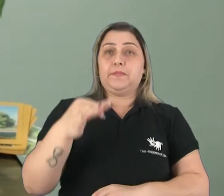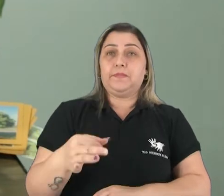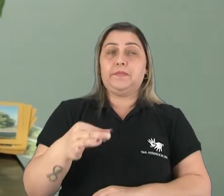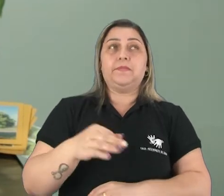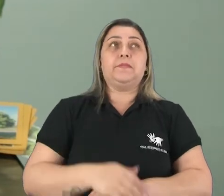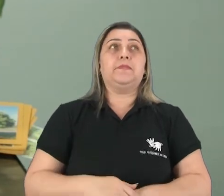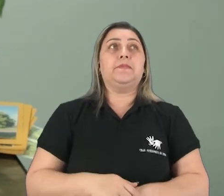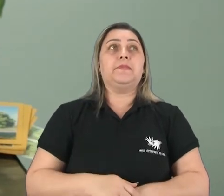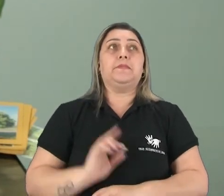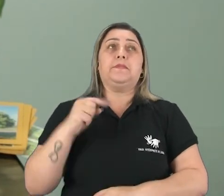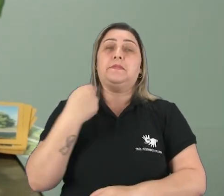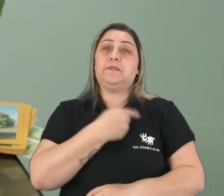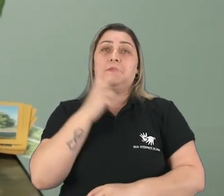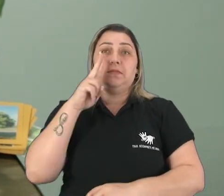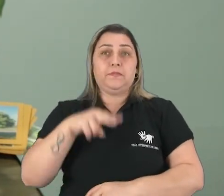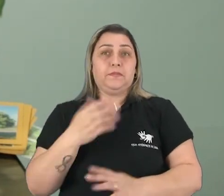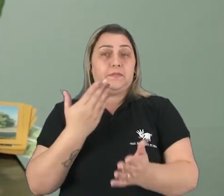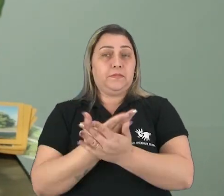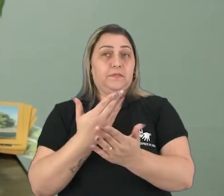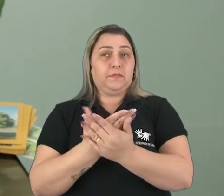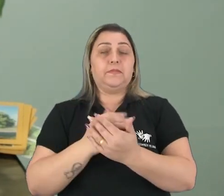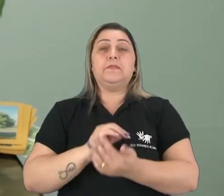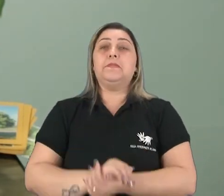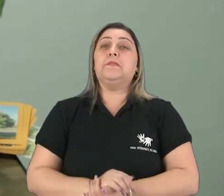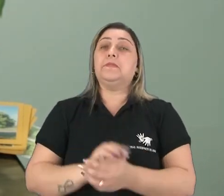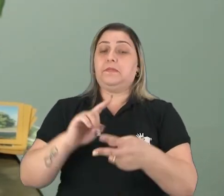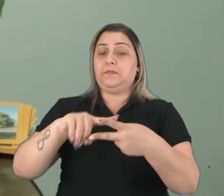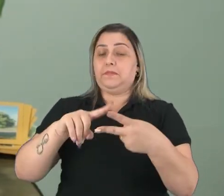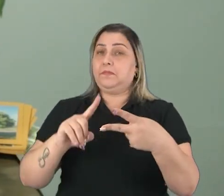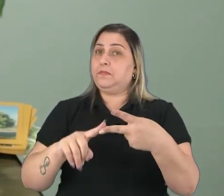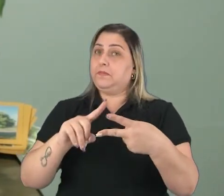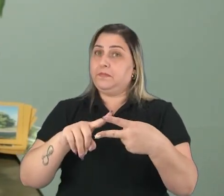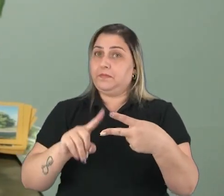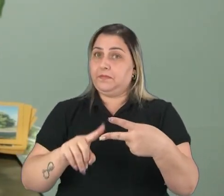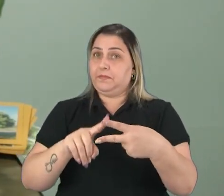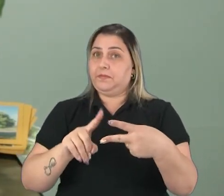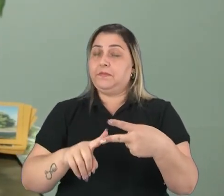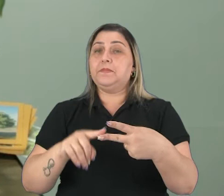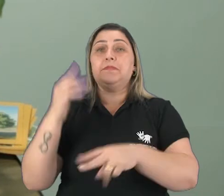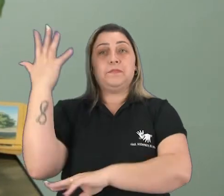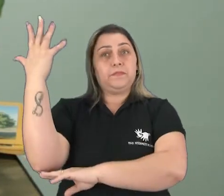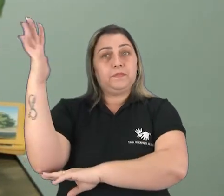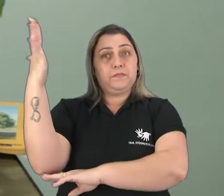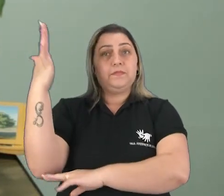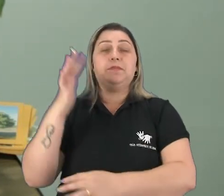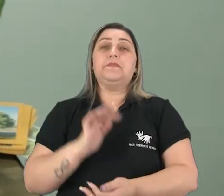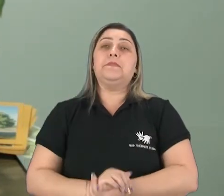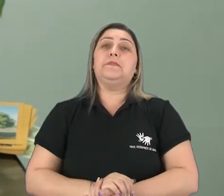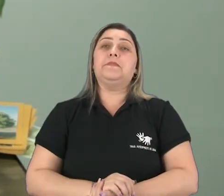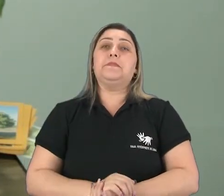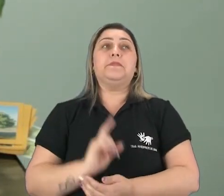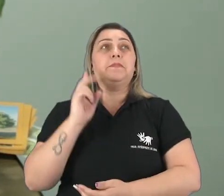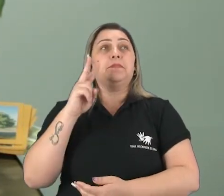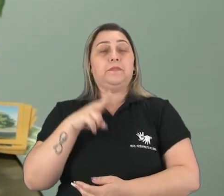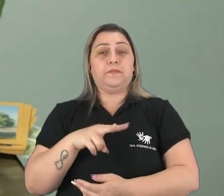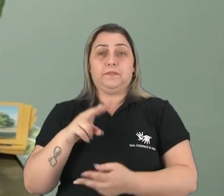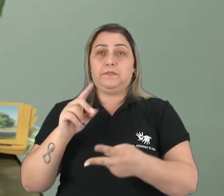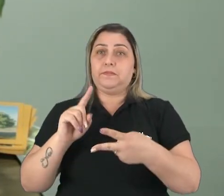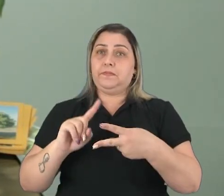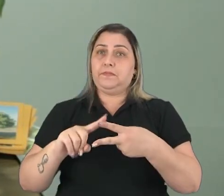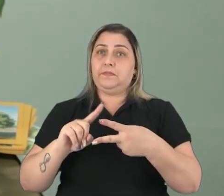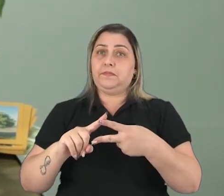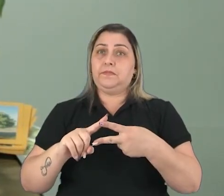Certo? Então, nós vimos nesta aula 2 tipos de plantas. Nós vimos as